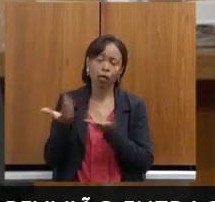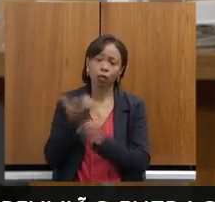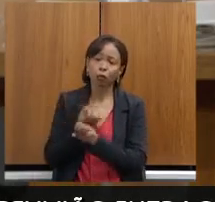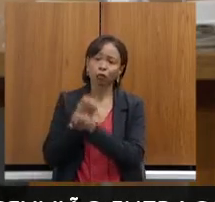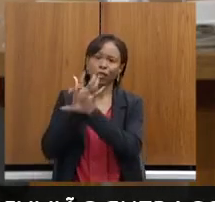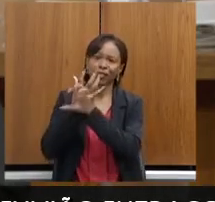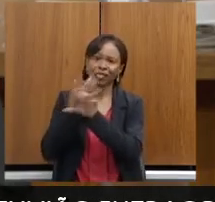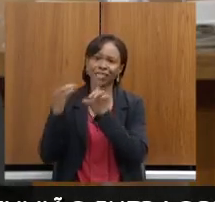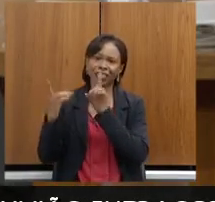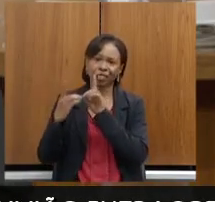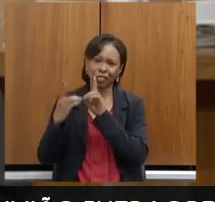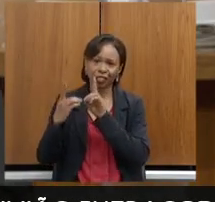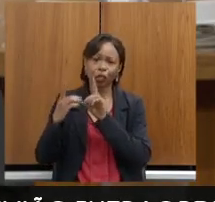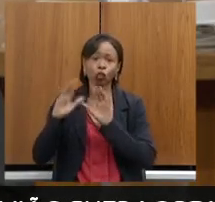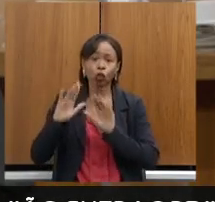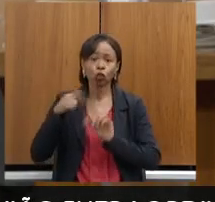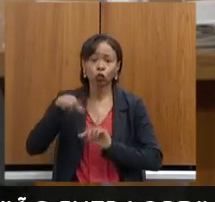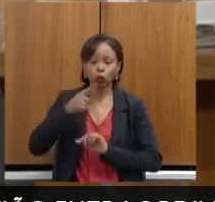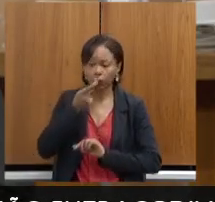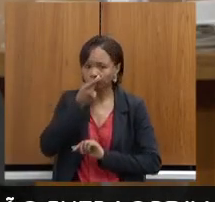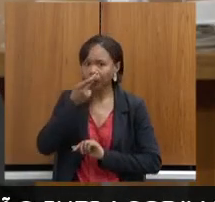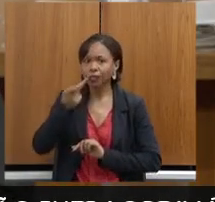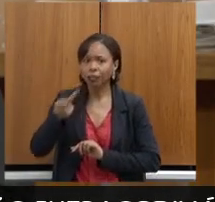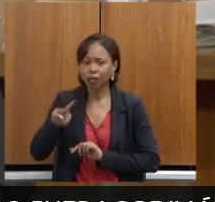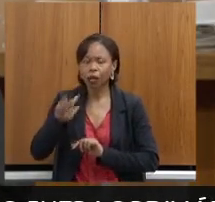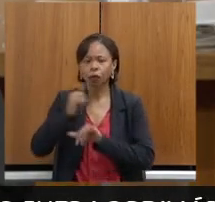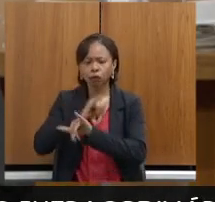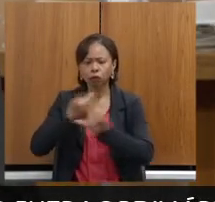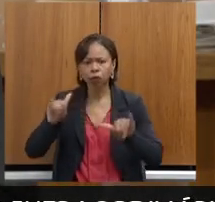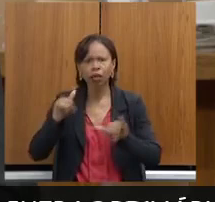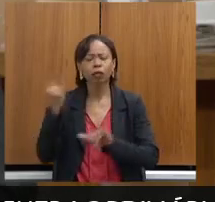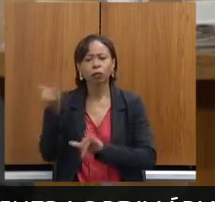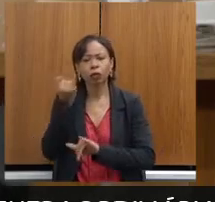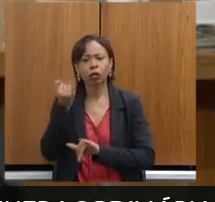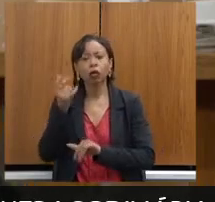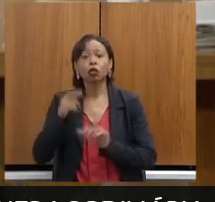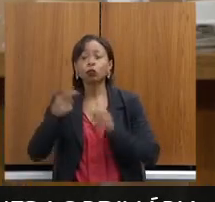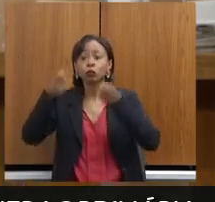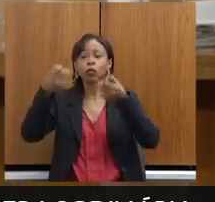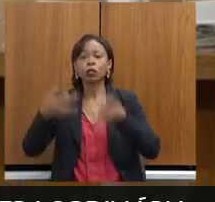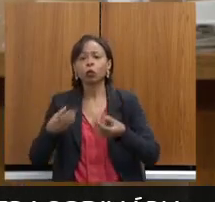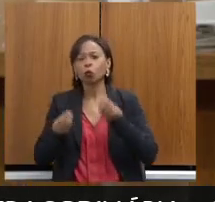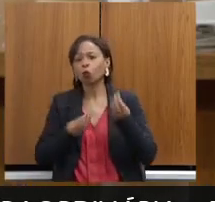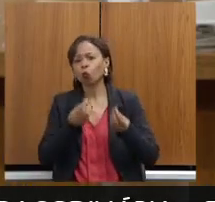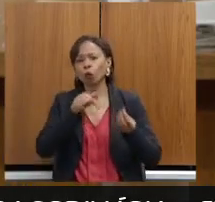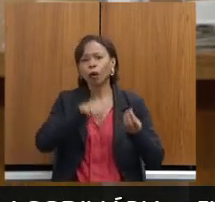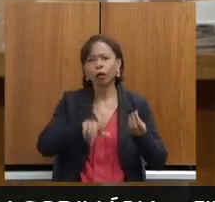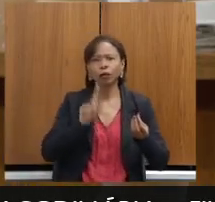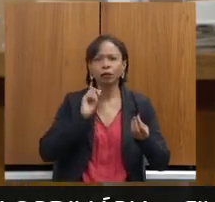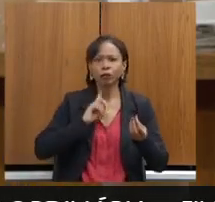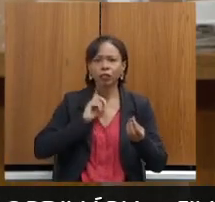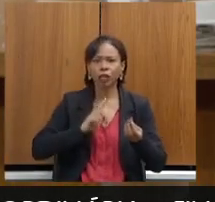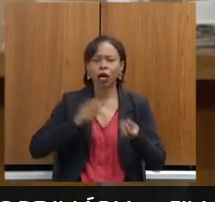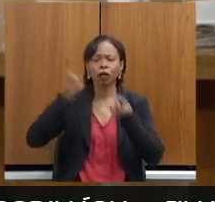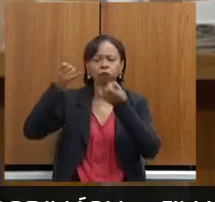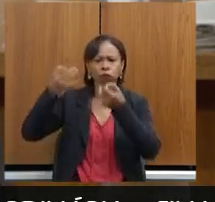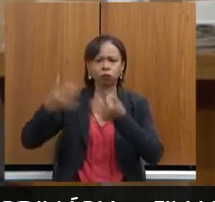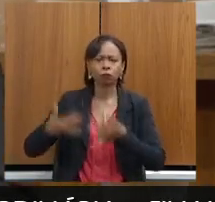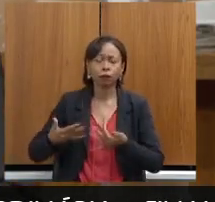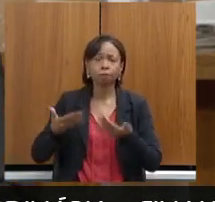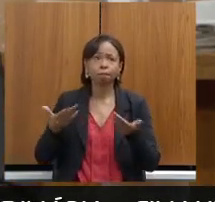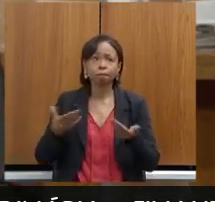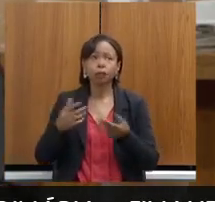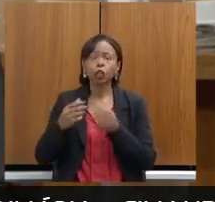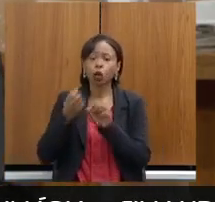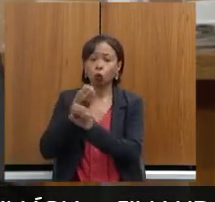oportuno para destacarmos a importância falamos sobre como está Minas Gerais então é enfim seu